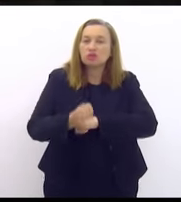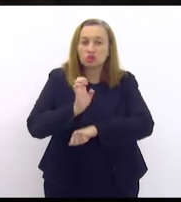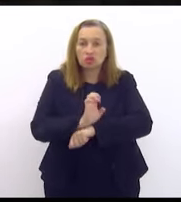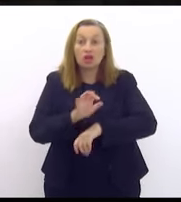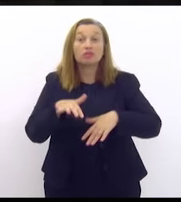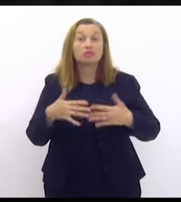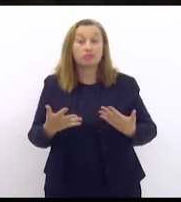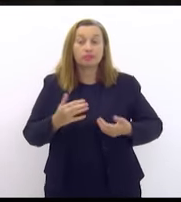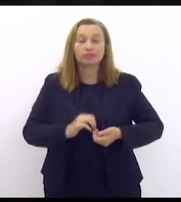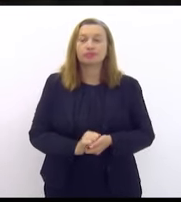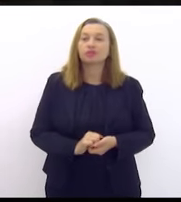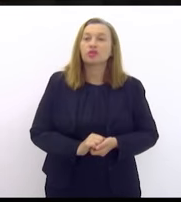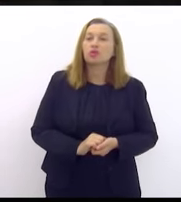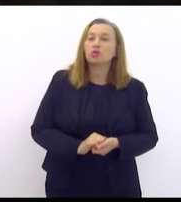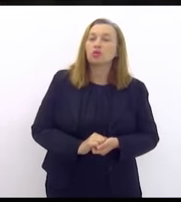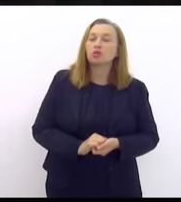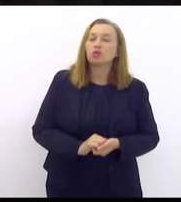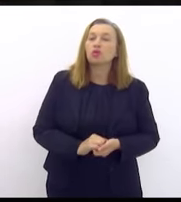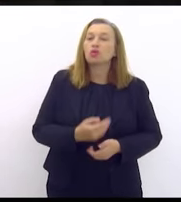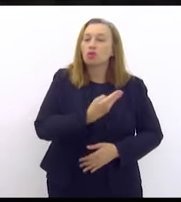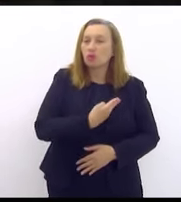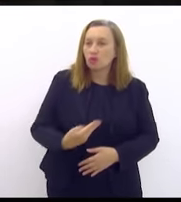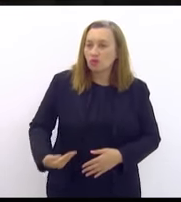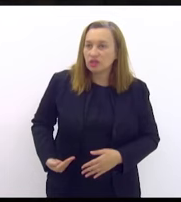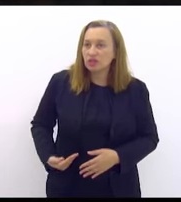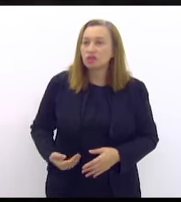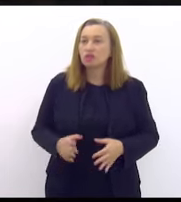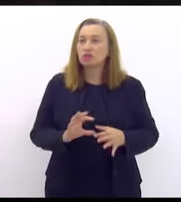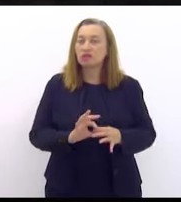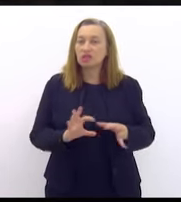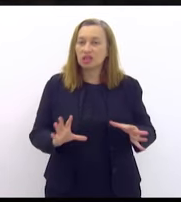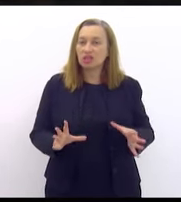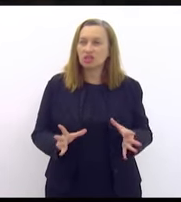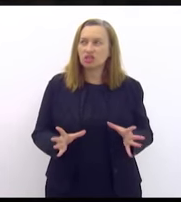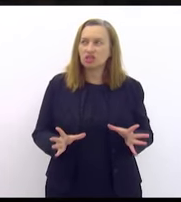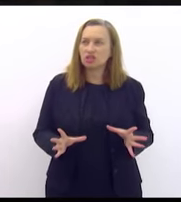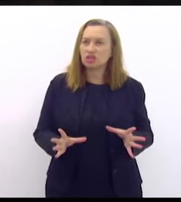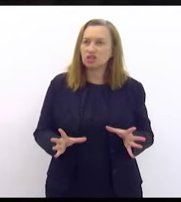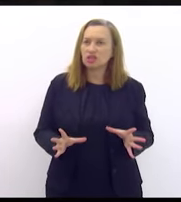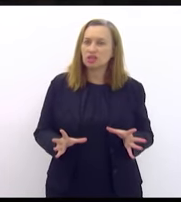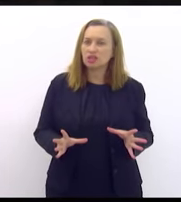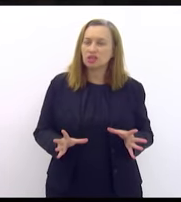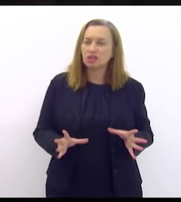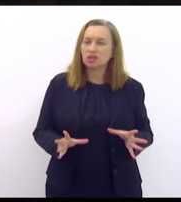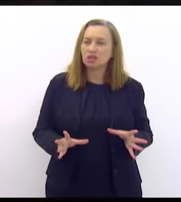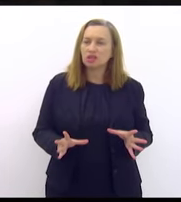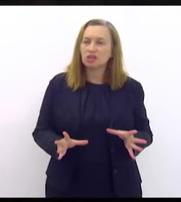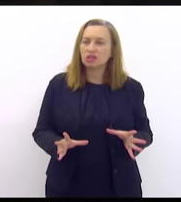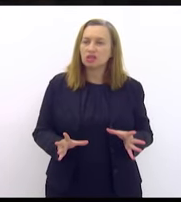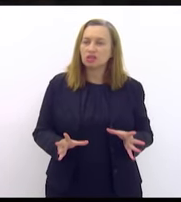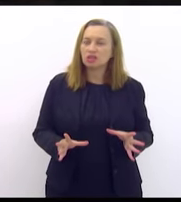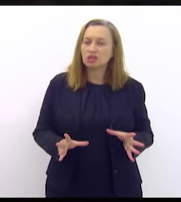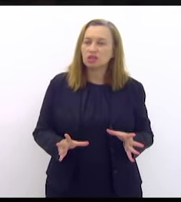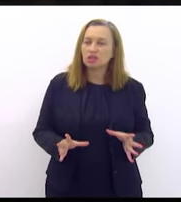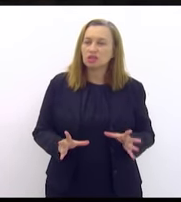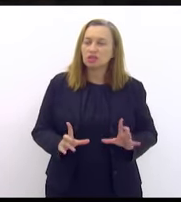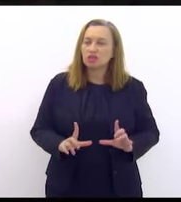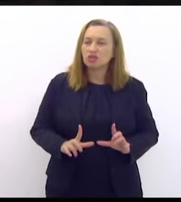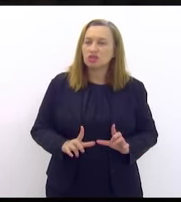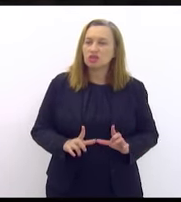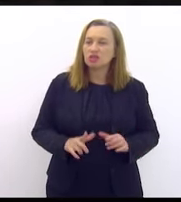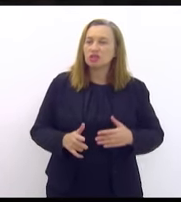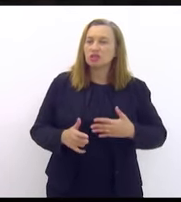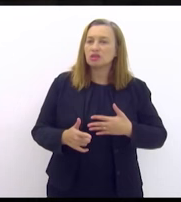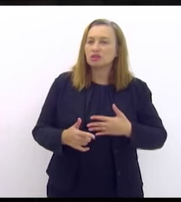Ou seja, o governador deixa de abre mão das suas funções e atribuições